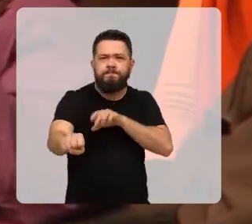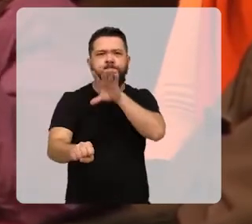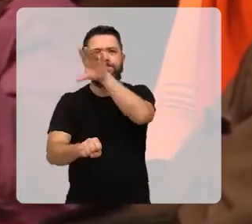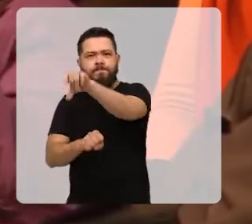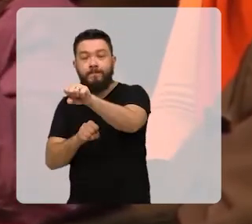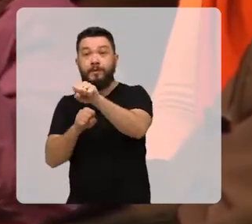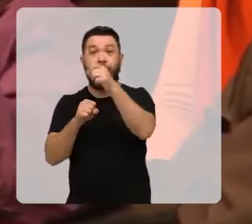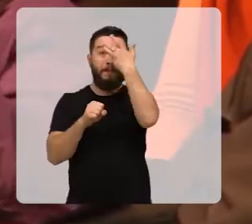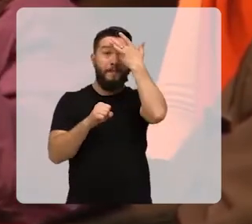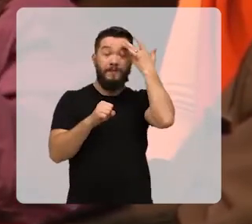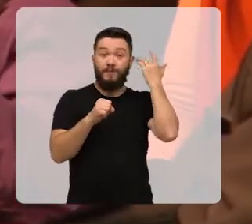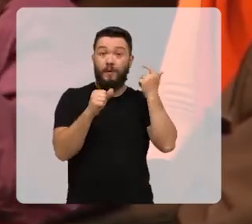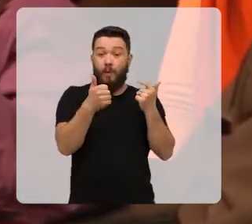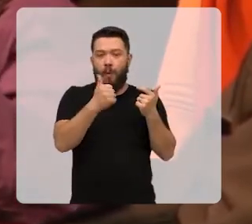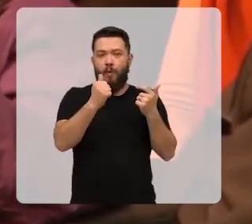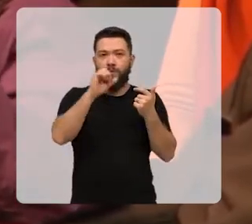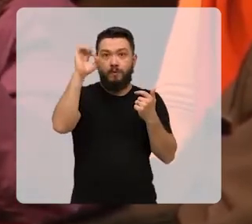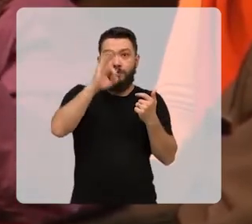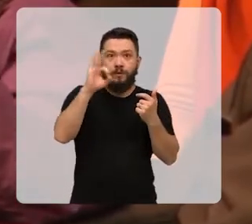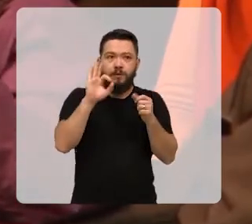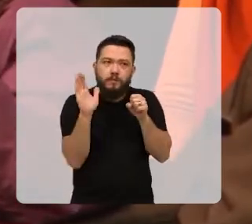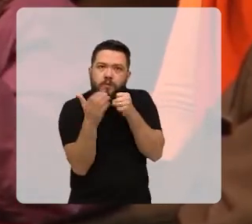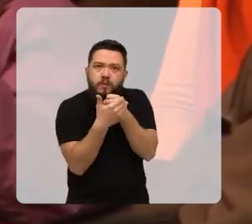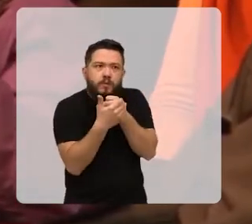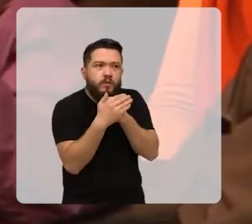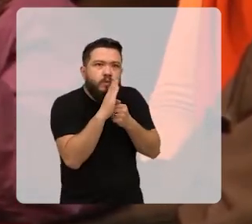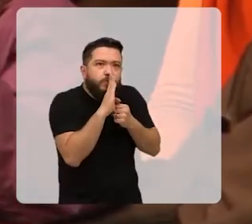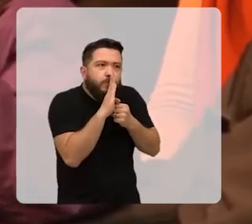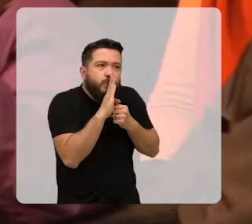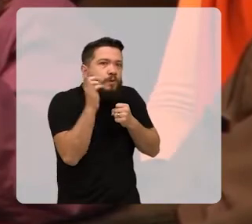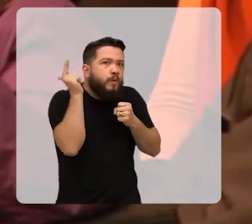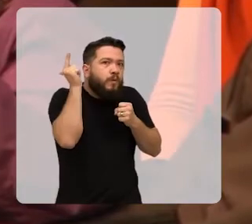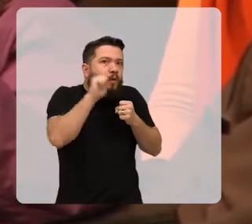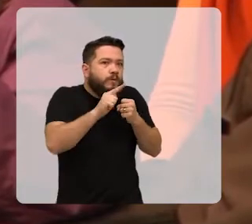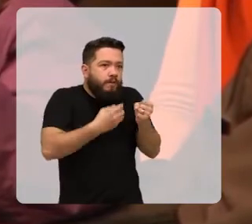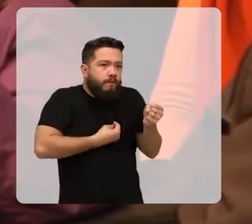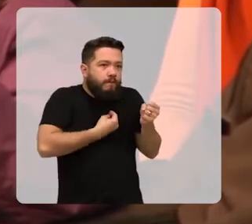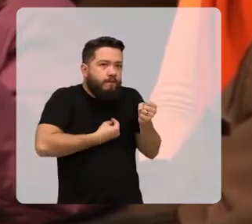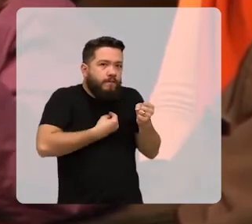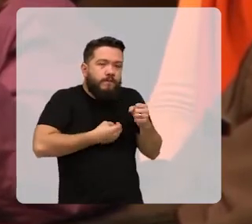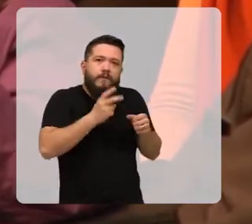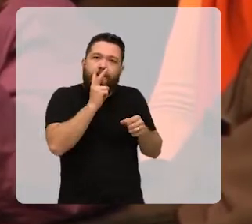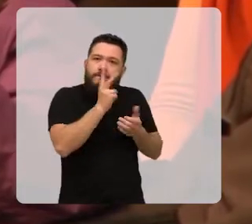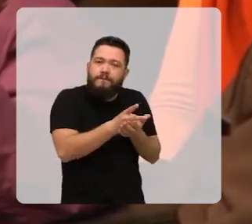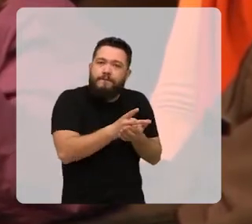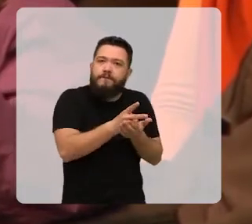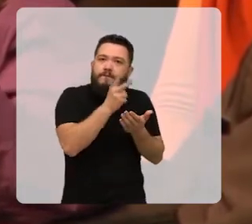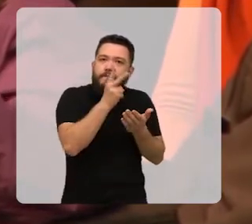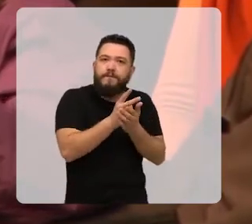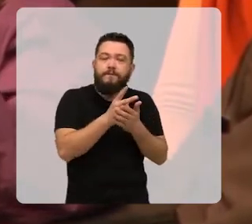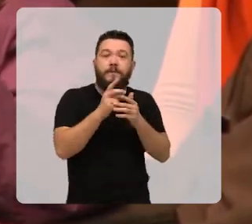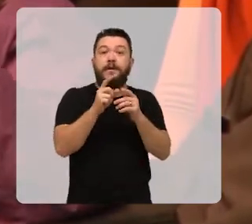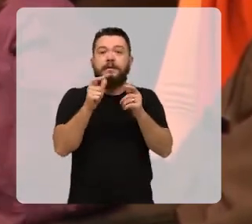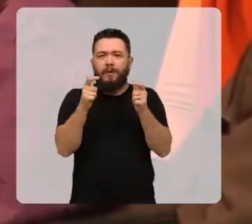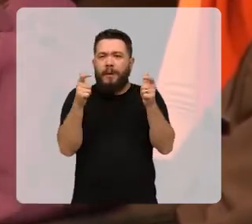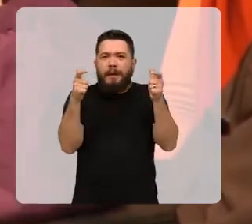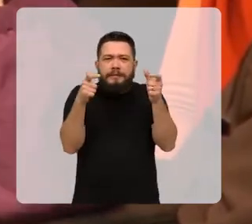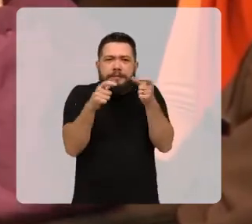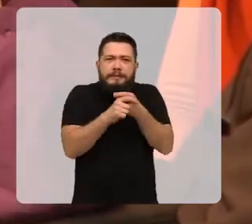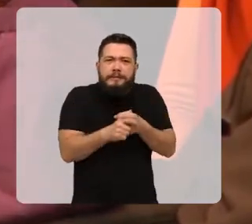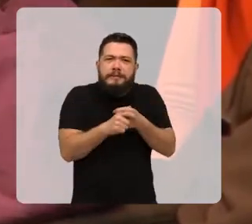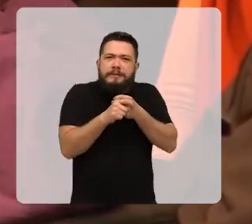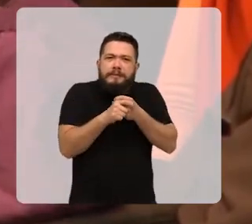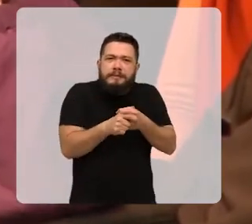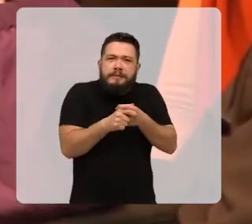que se esconderam conseguiram sobreviver e demonstra que apenas uma minoria se